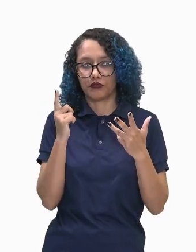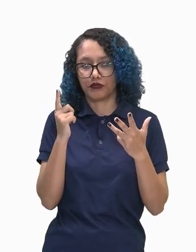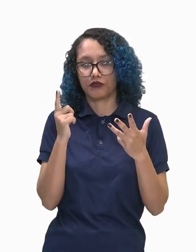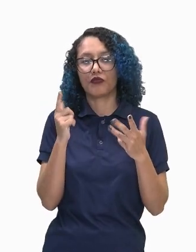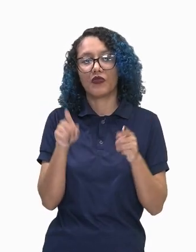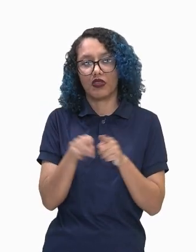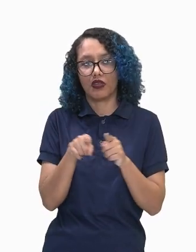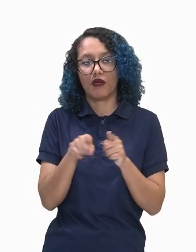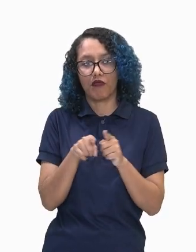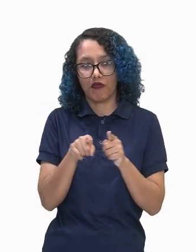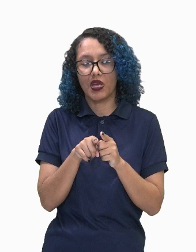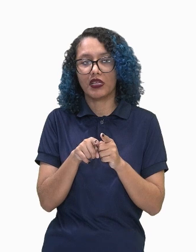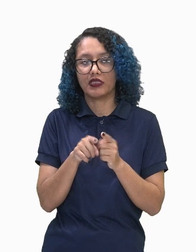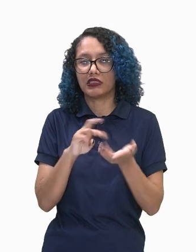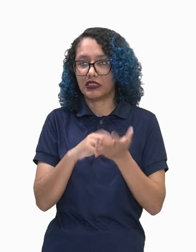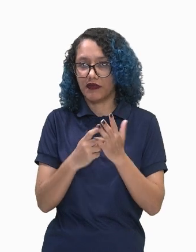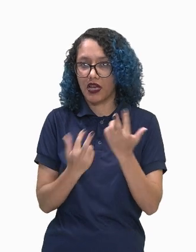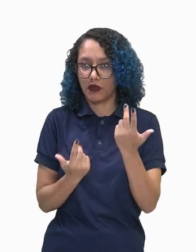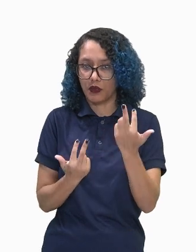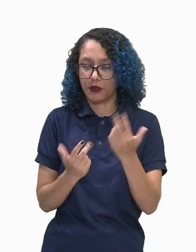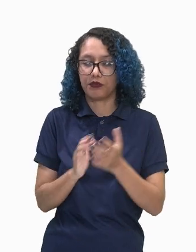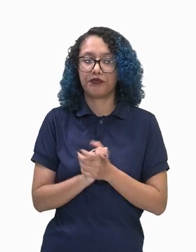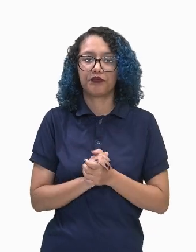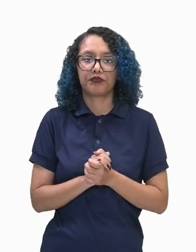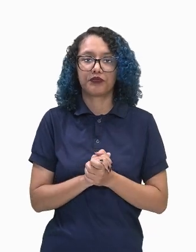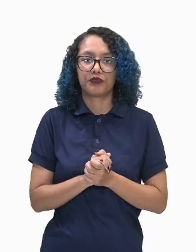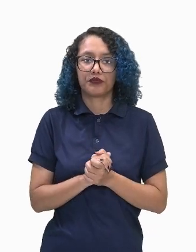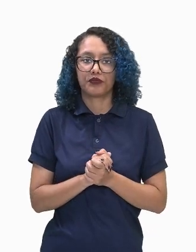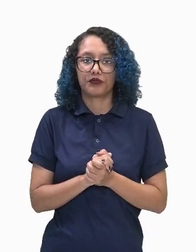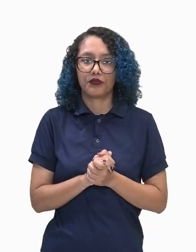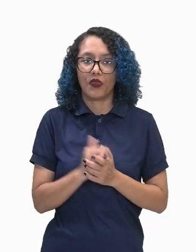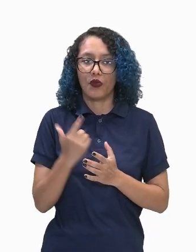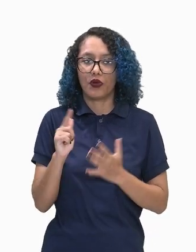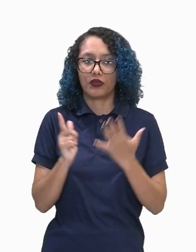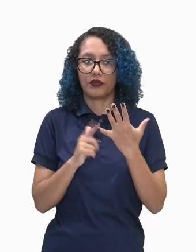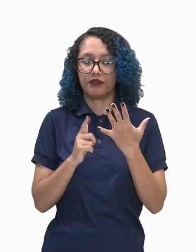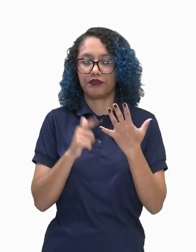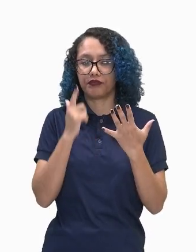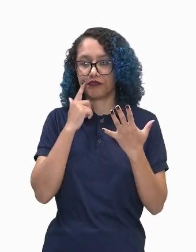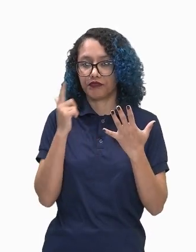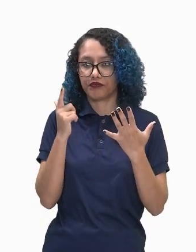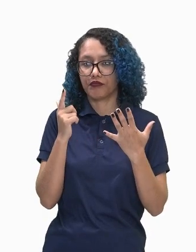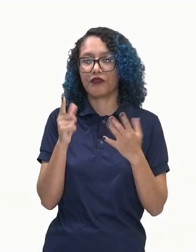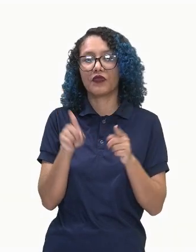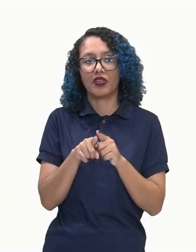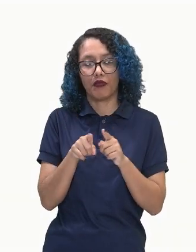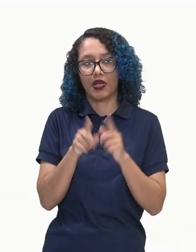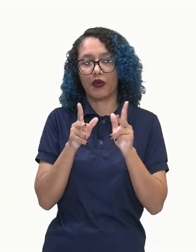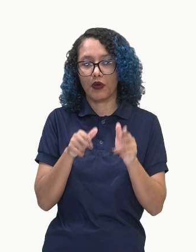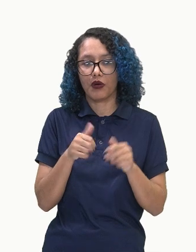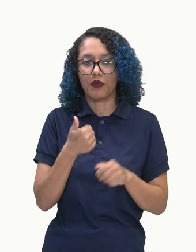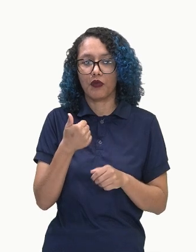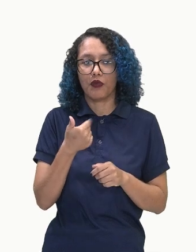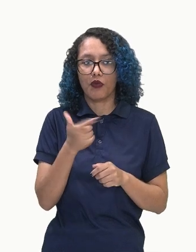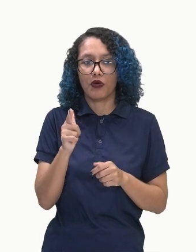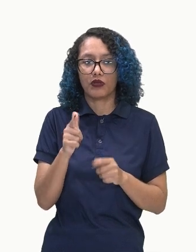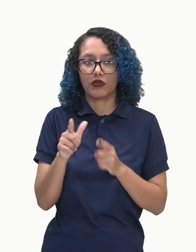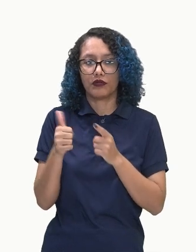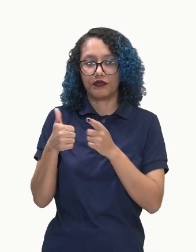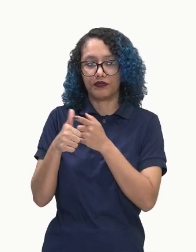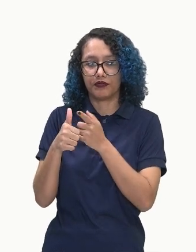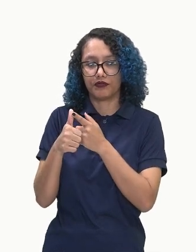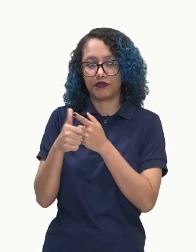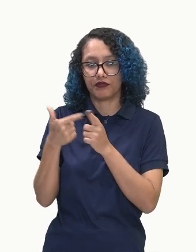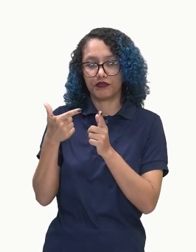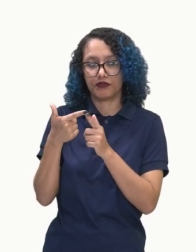embora, apesar de, repare que é o mesmo significado, even though, mesmo que, embora, nevertheless, não obstante,